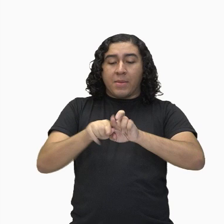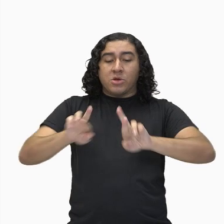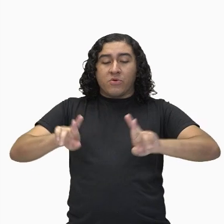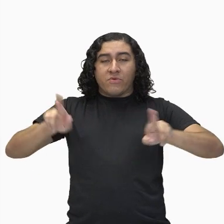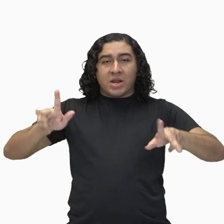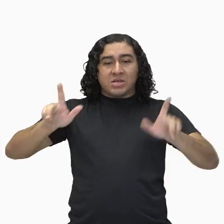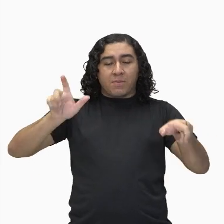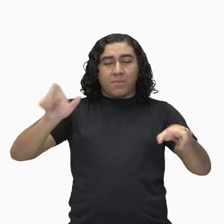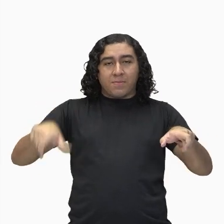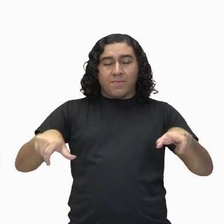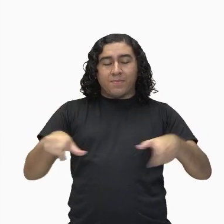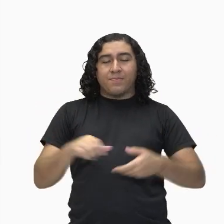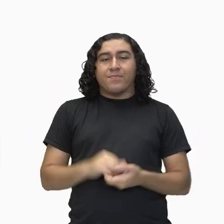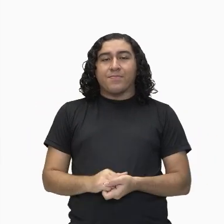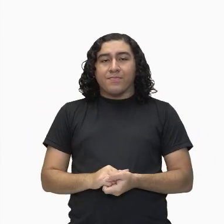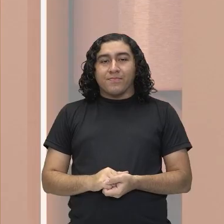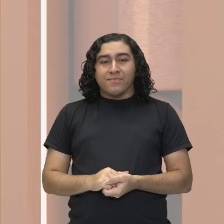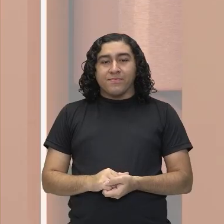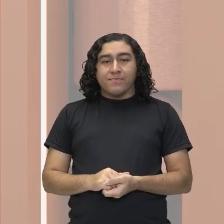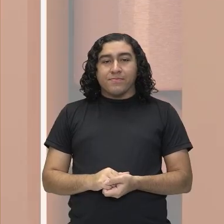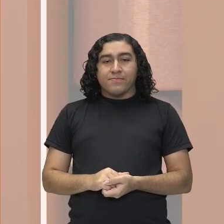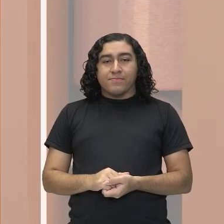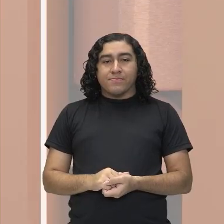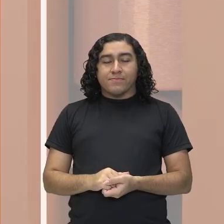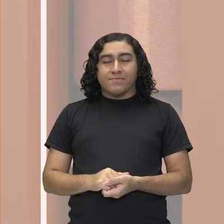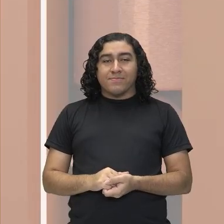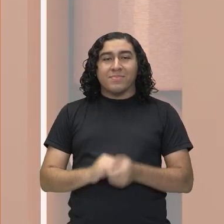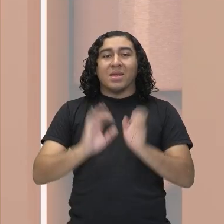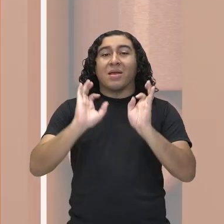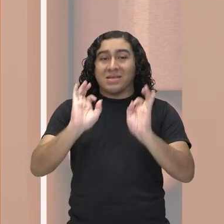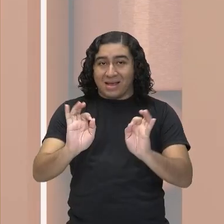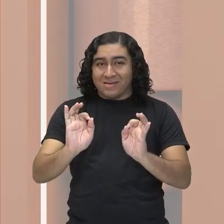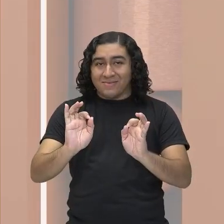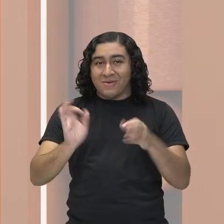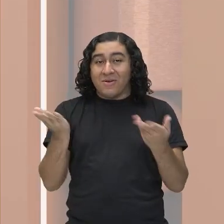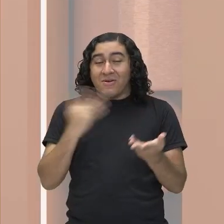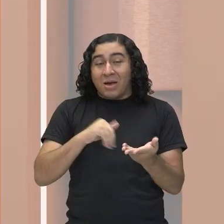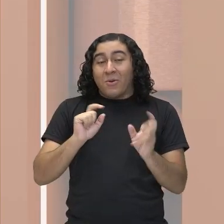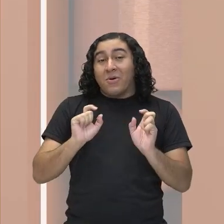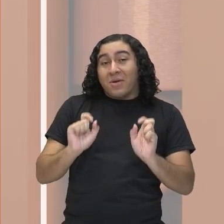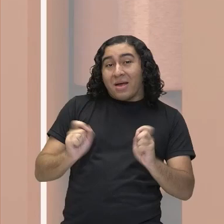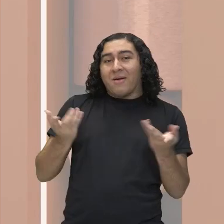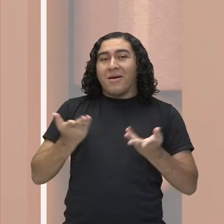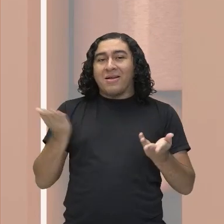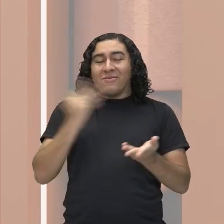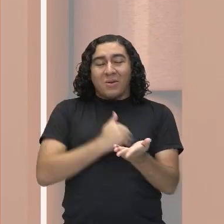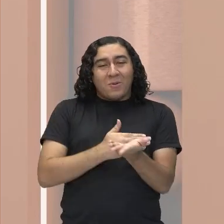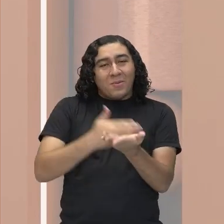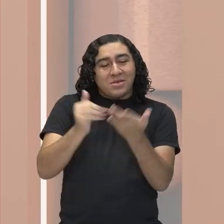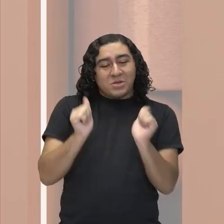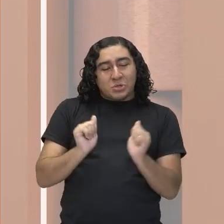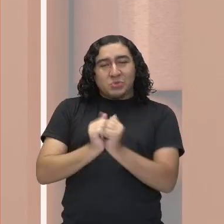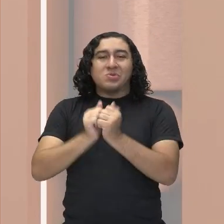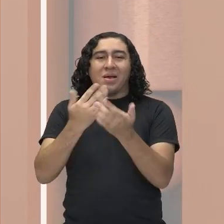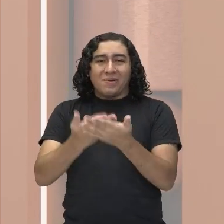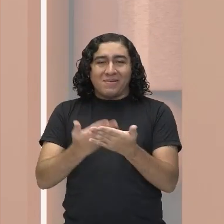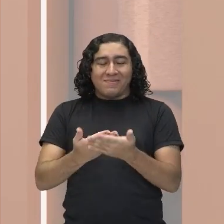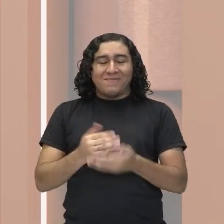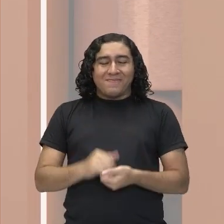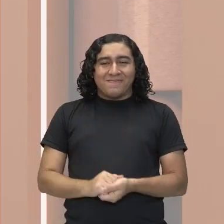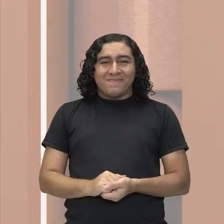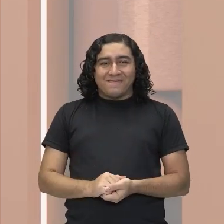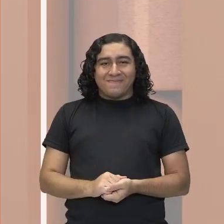versus modernidade líquida. Perfeito, então, vamos fazer o seguinte, venham comigo e vamos à